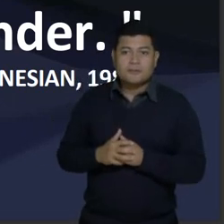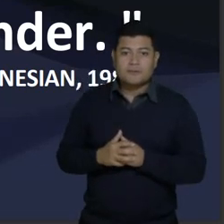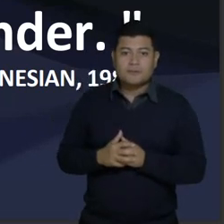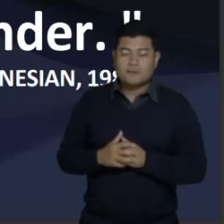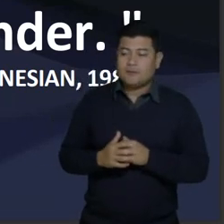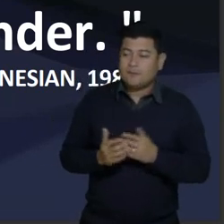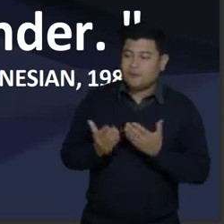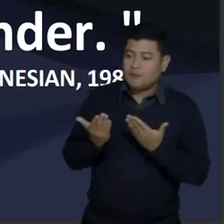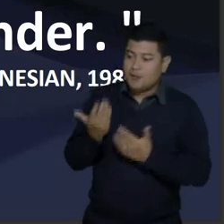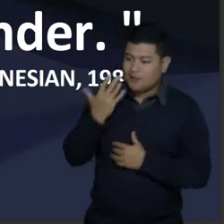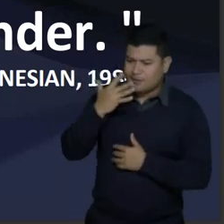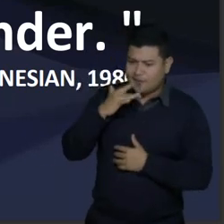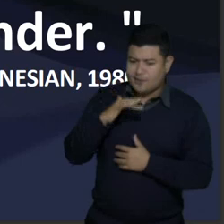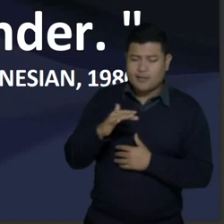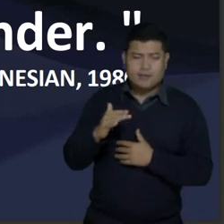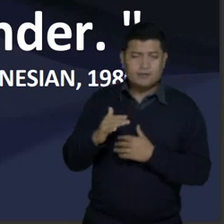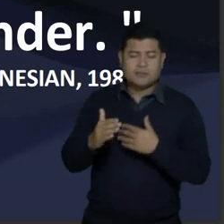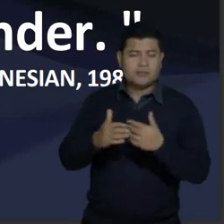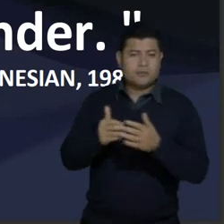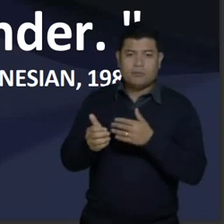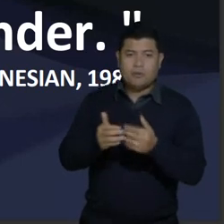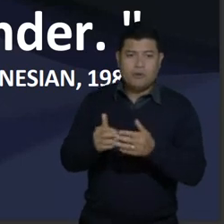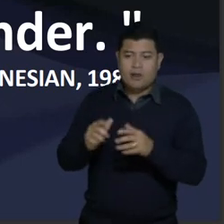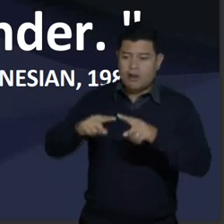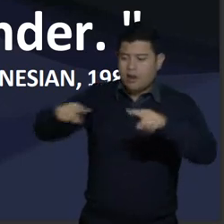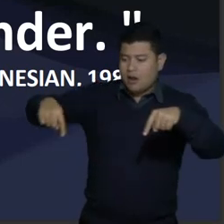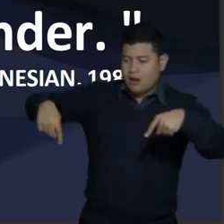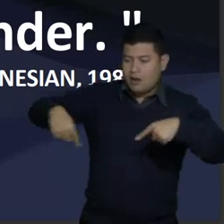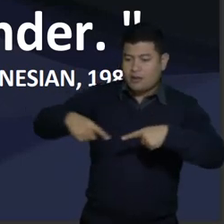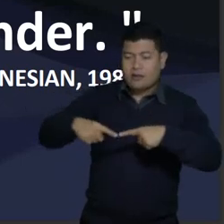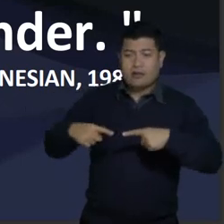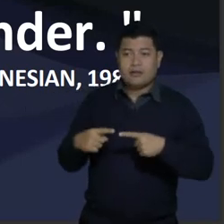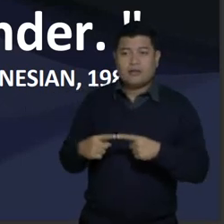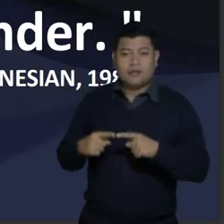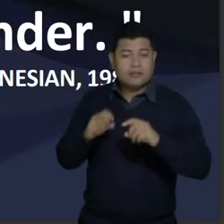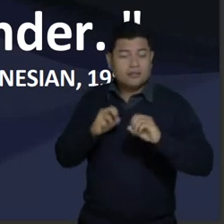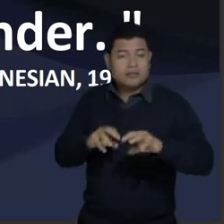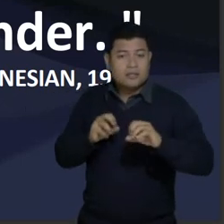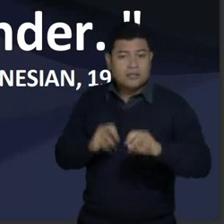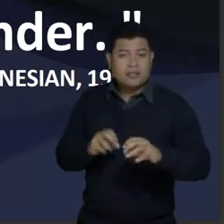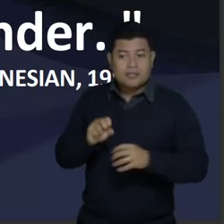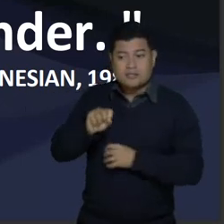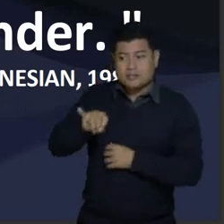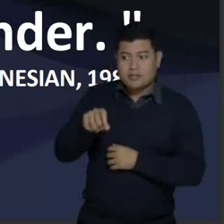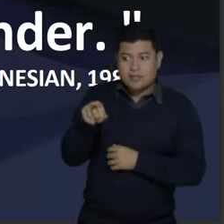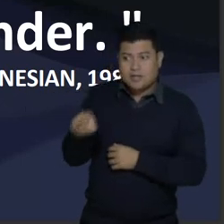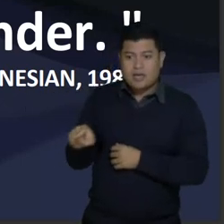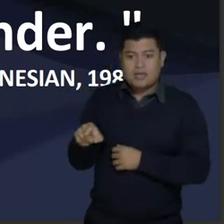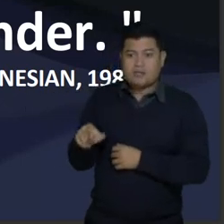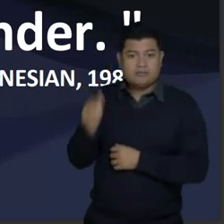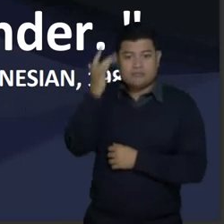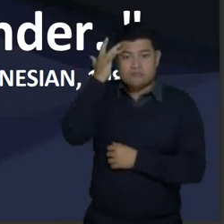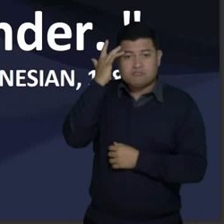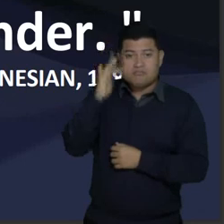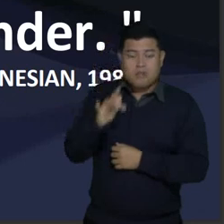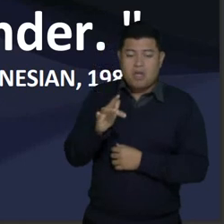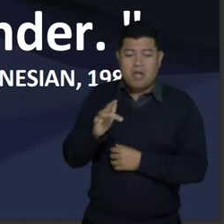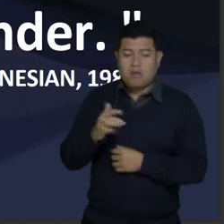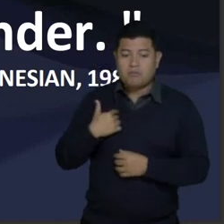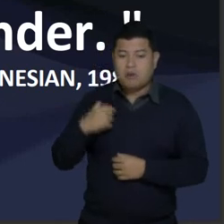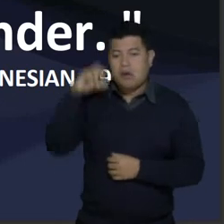criança na sala de aula nenhum estudante se ele não souber para que que ele vai